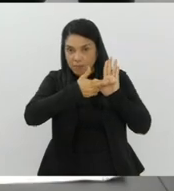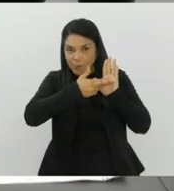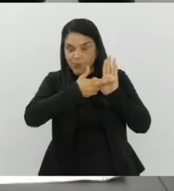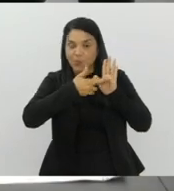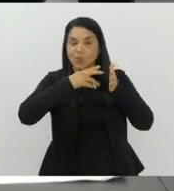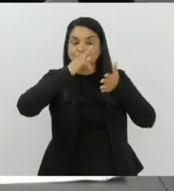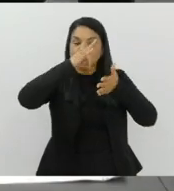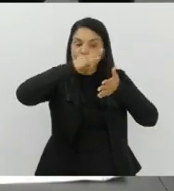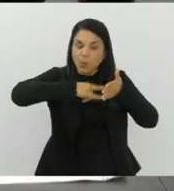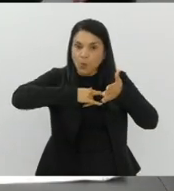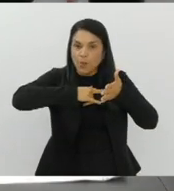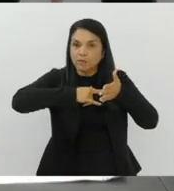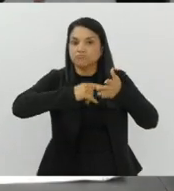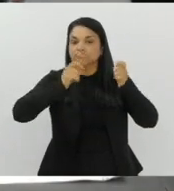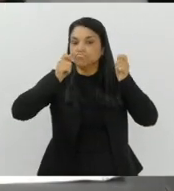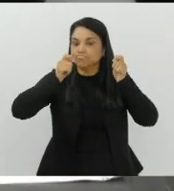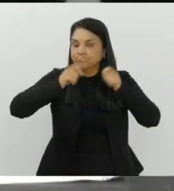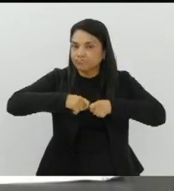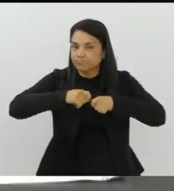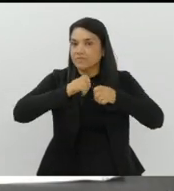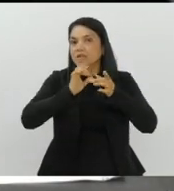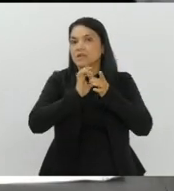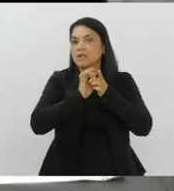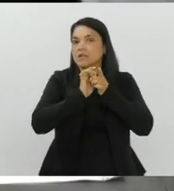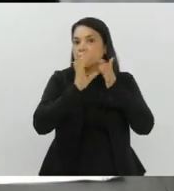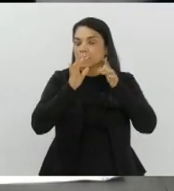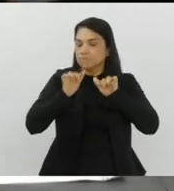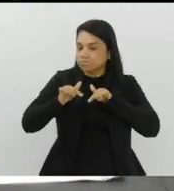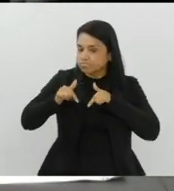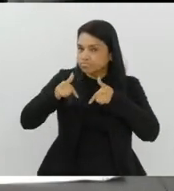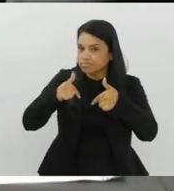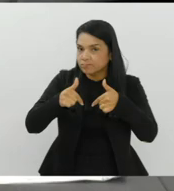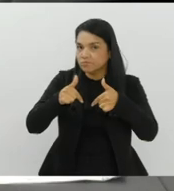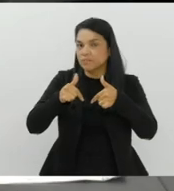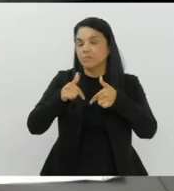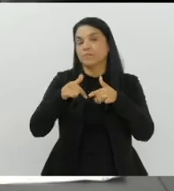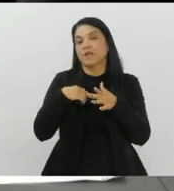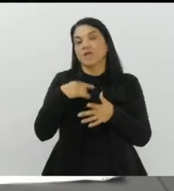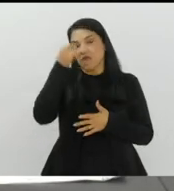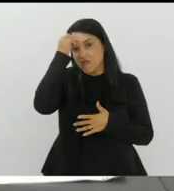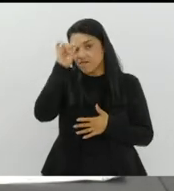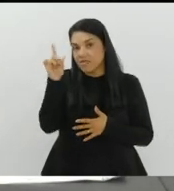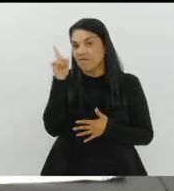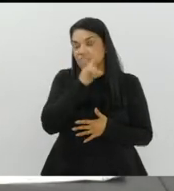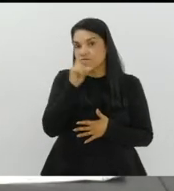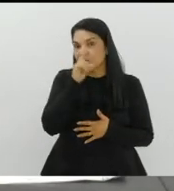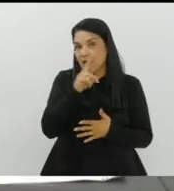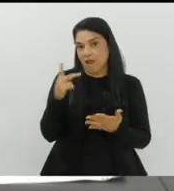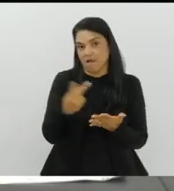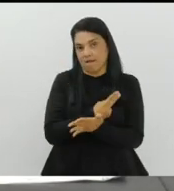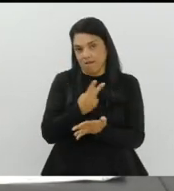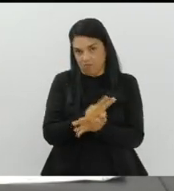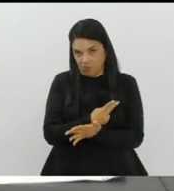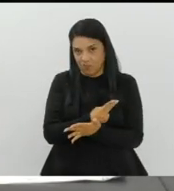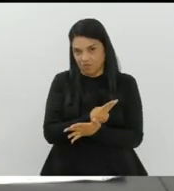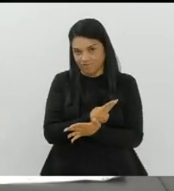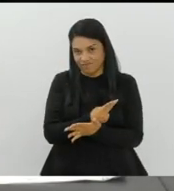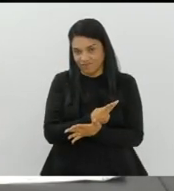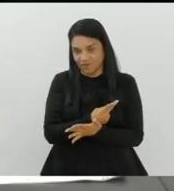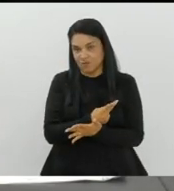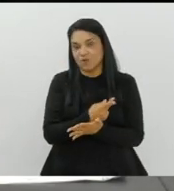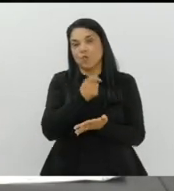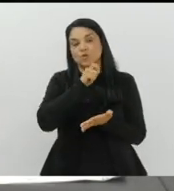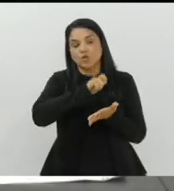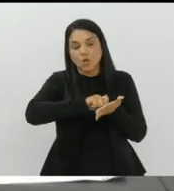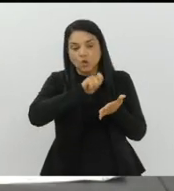a capacidade de tomar as deliberações adequadas para que nós não incorramos em erros. Simples isso. Foi exatamente o que escrevi